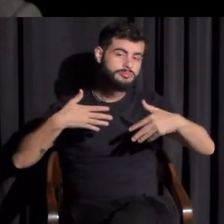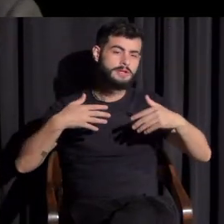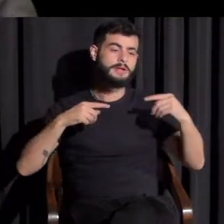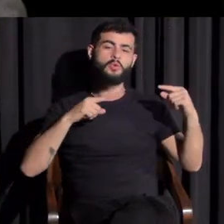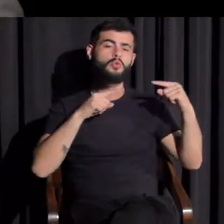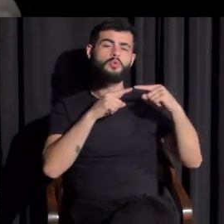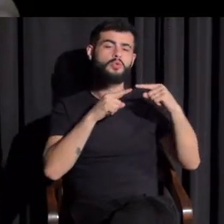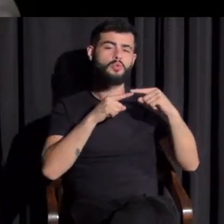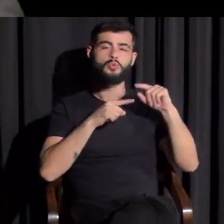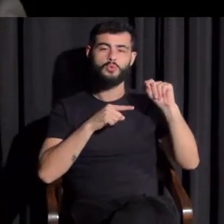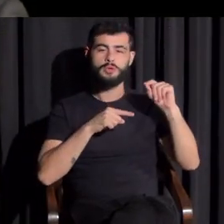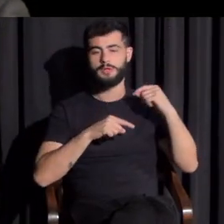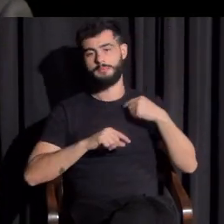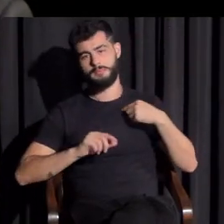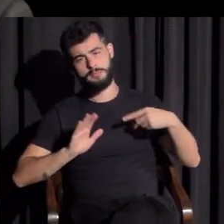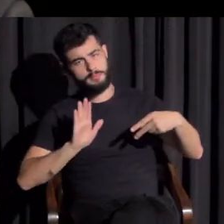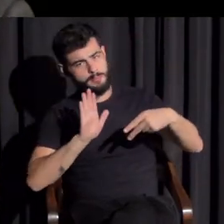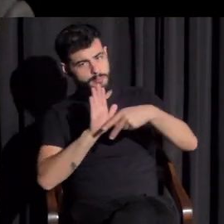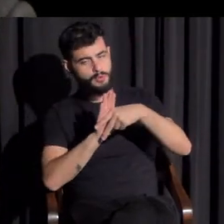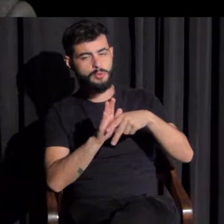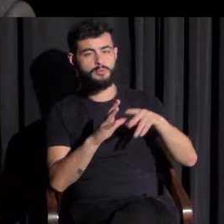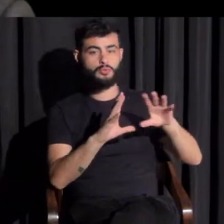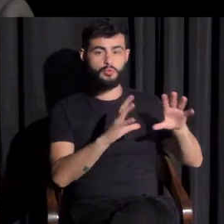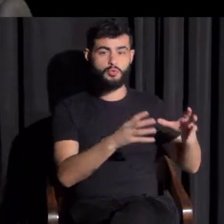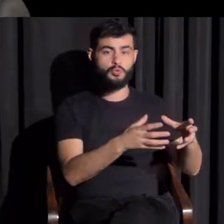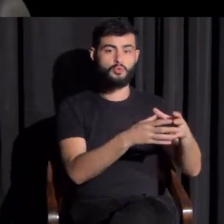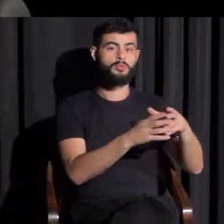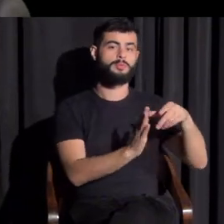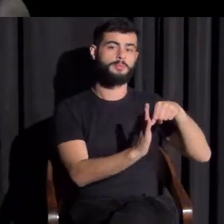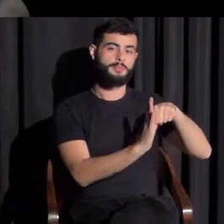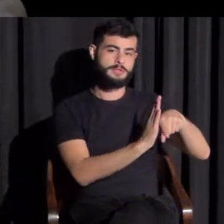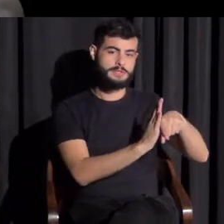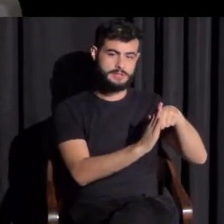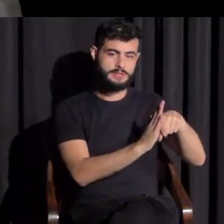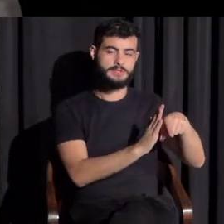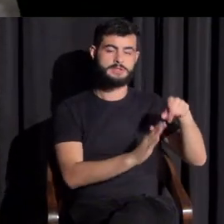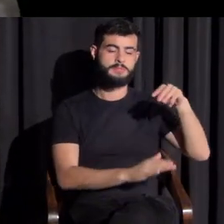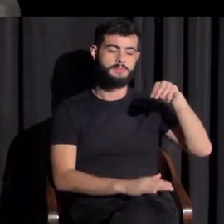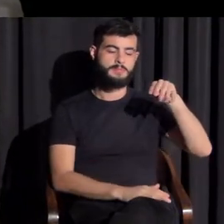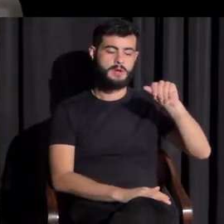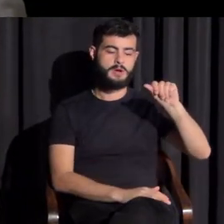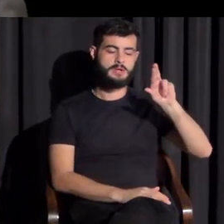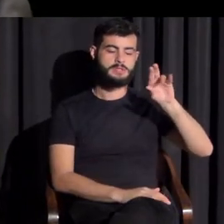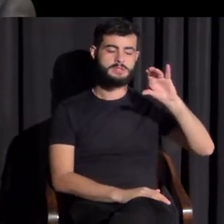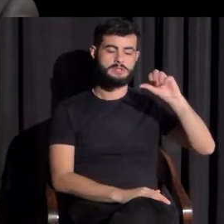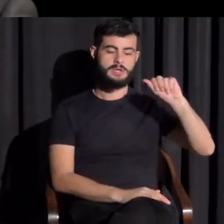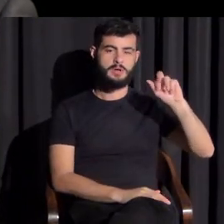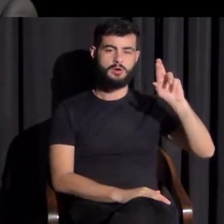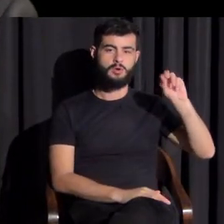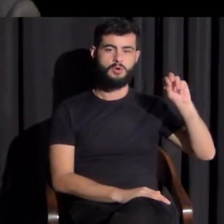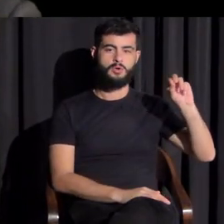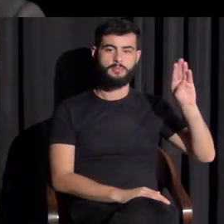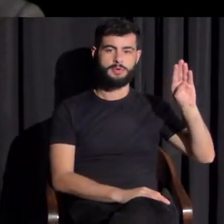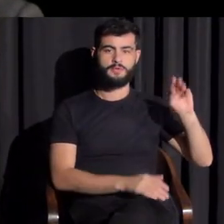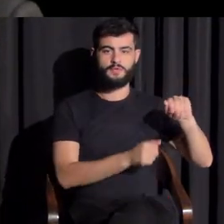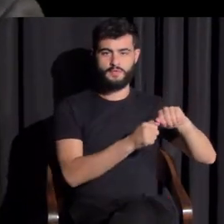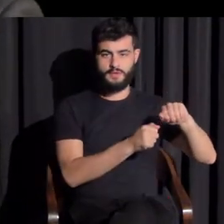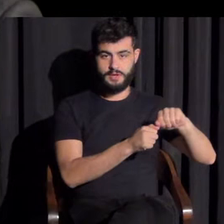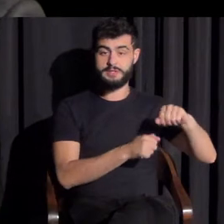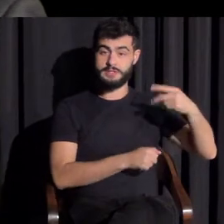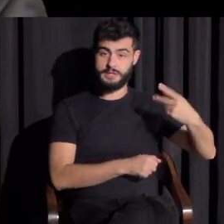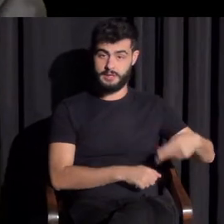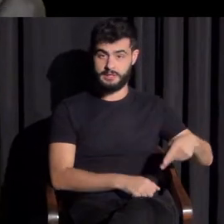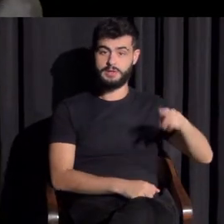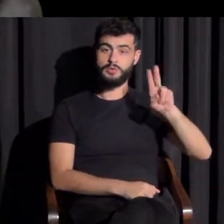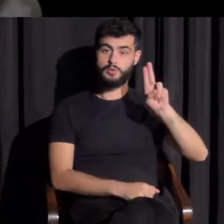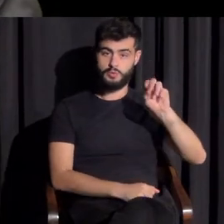desdobramento das pesquisas que o grupo de pesquisa da Márcia Gobbi tem produzido, né, aqui na Universidade de São